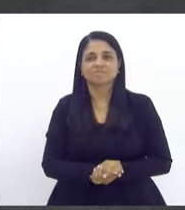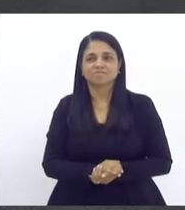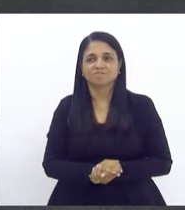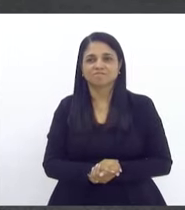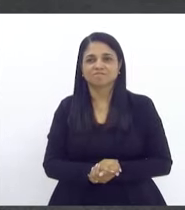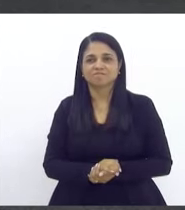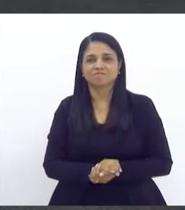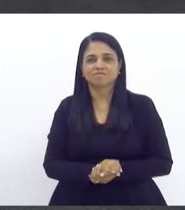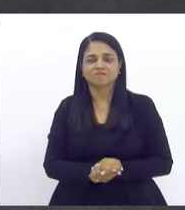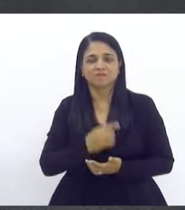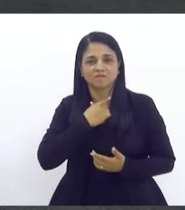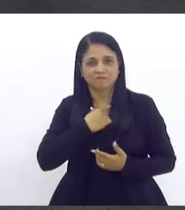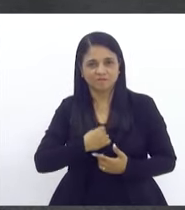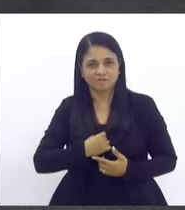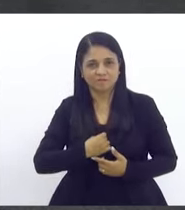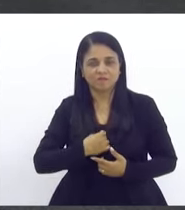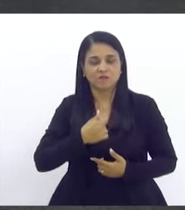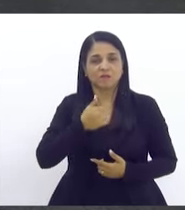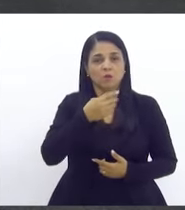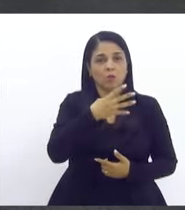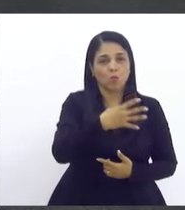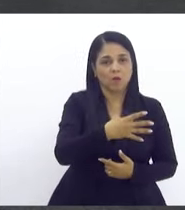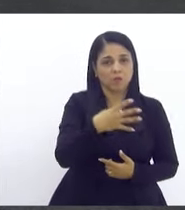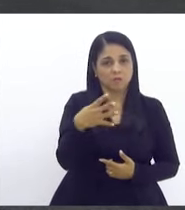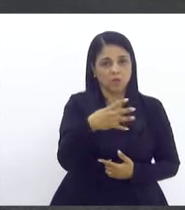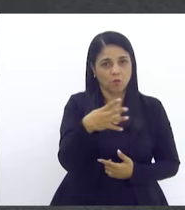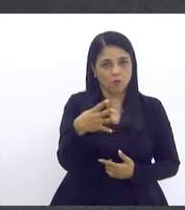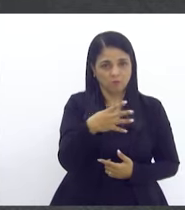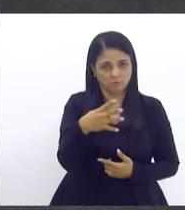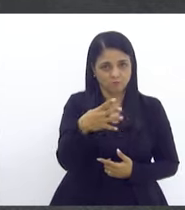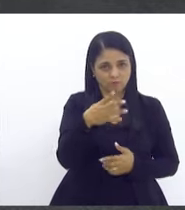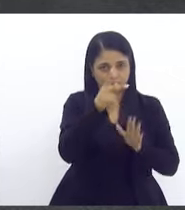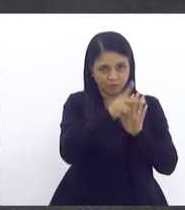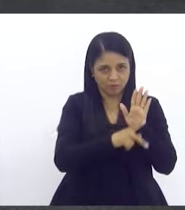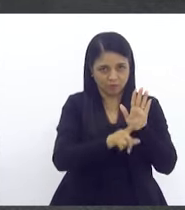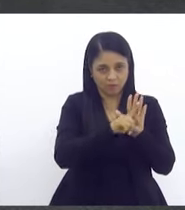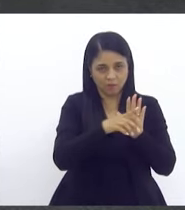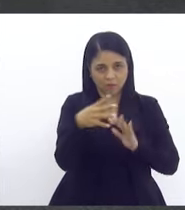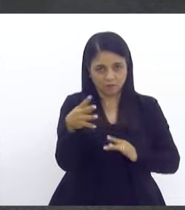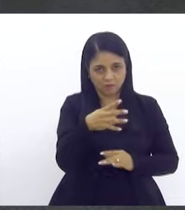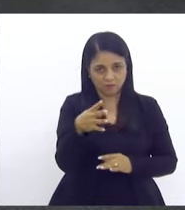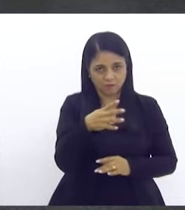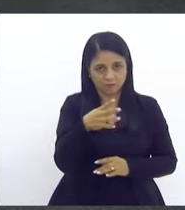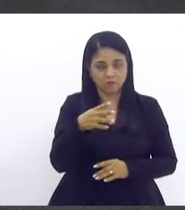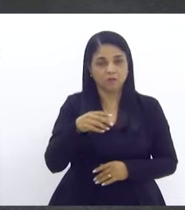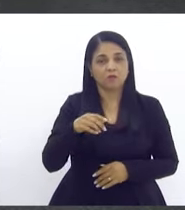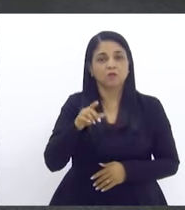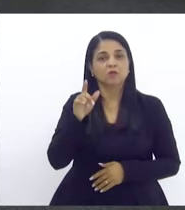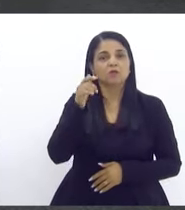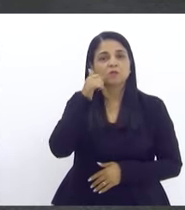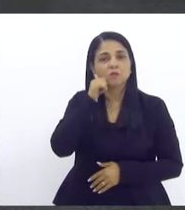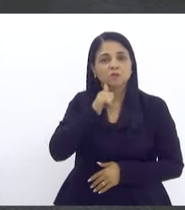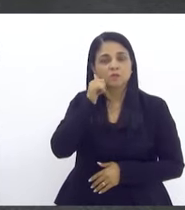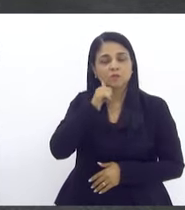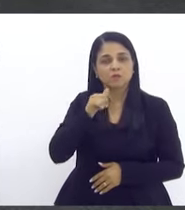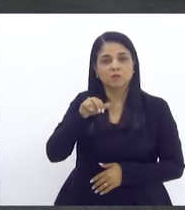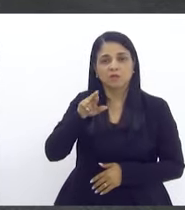as condecorações do número 44, que é da senhora Hilde